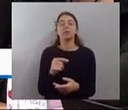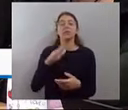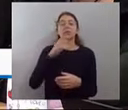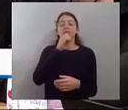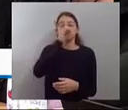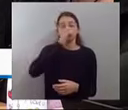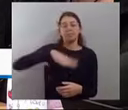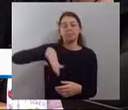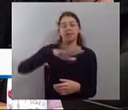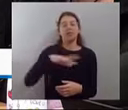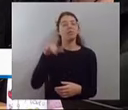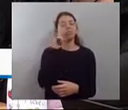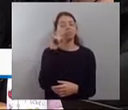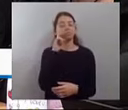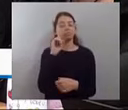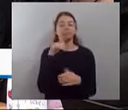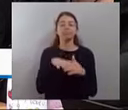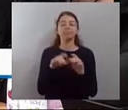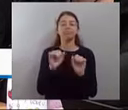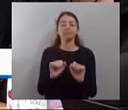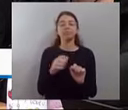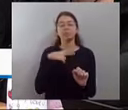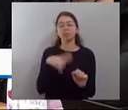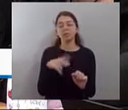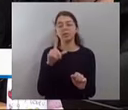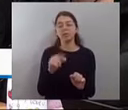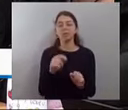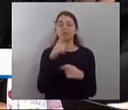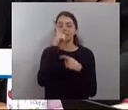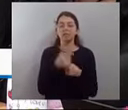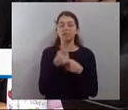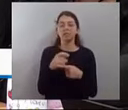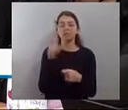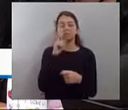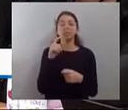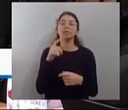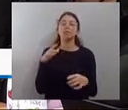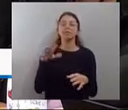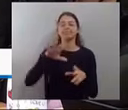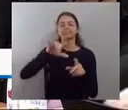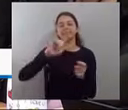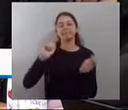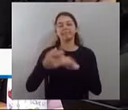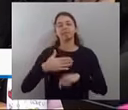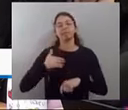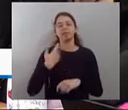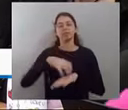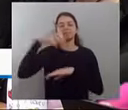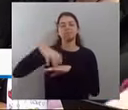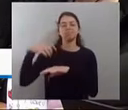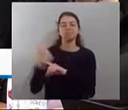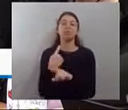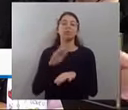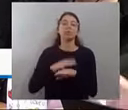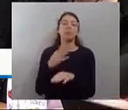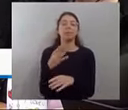Ecológica Nacional e Reserva Agrícola Nacional para construir mais prédios, já que alega não ter espaço noutro local, o que também de